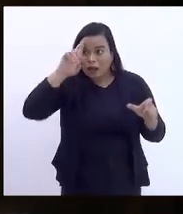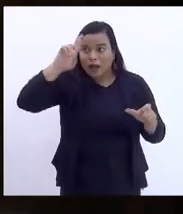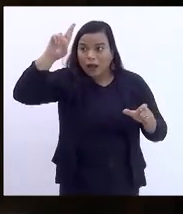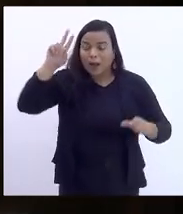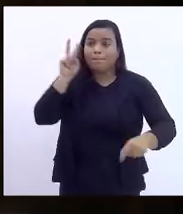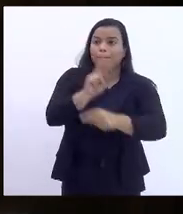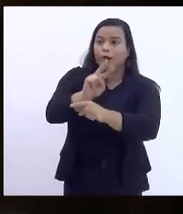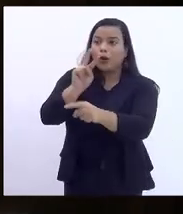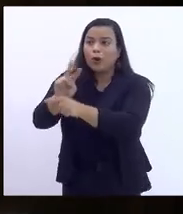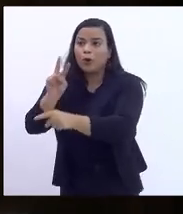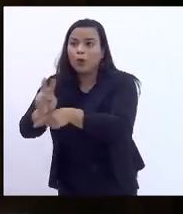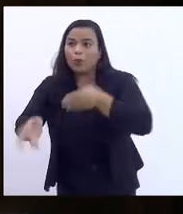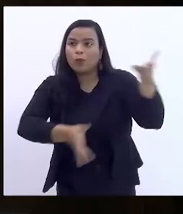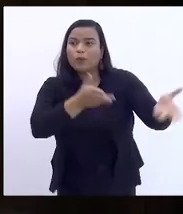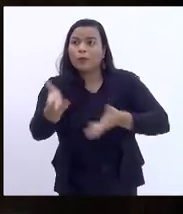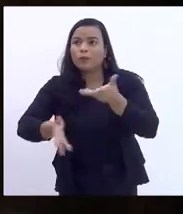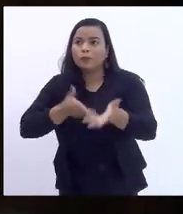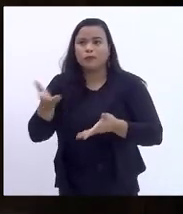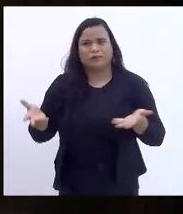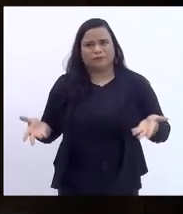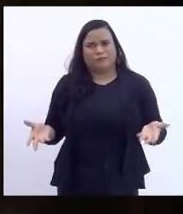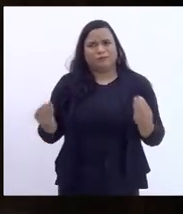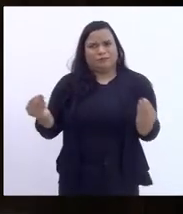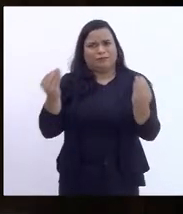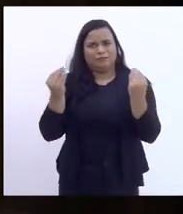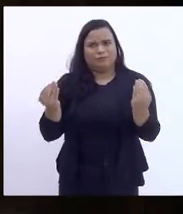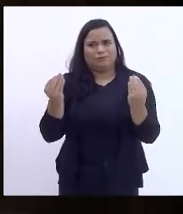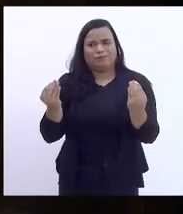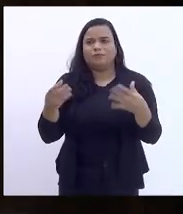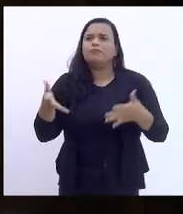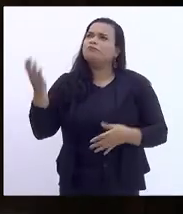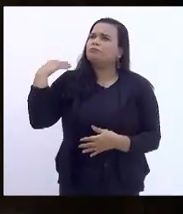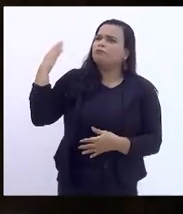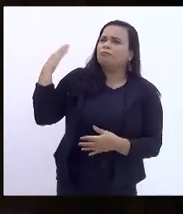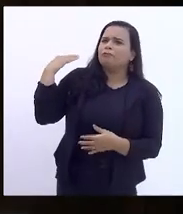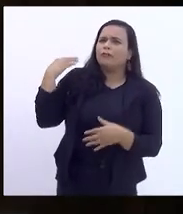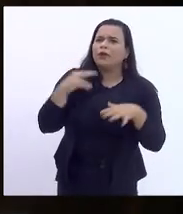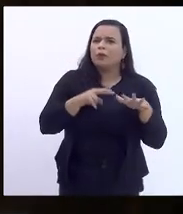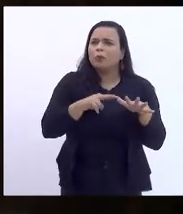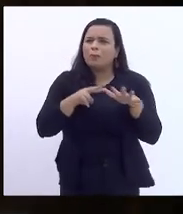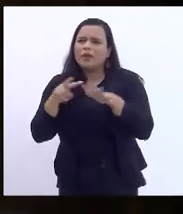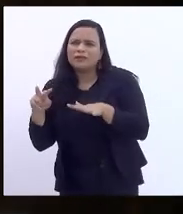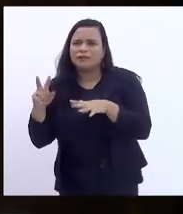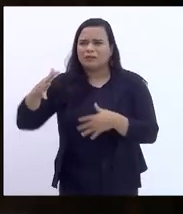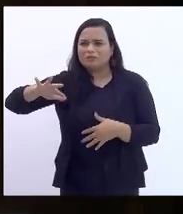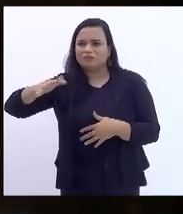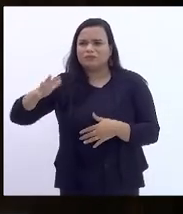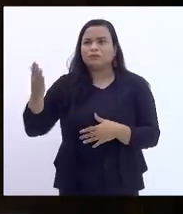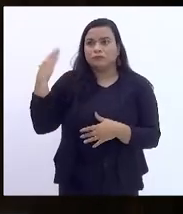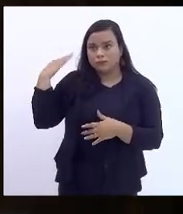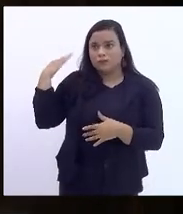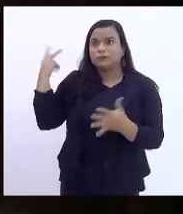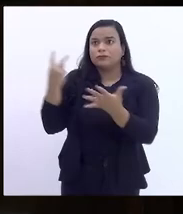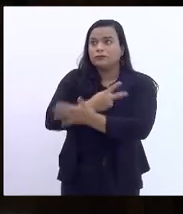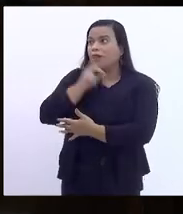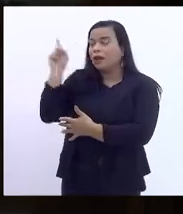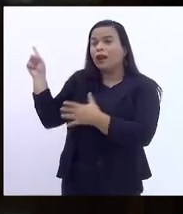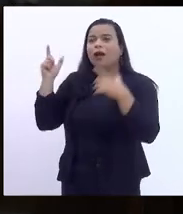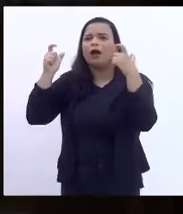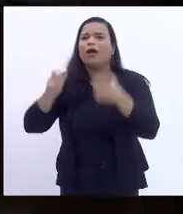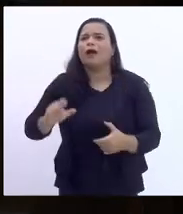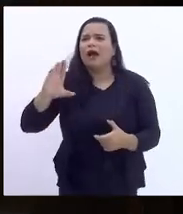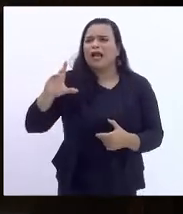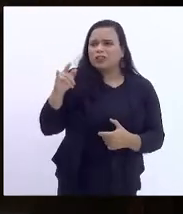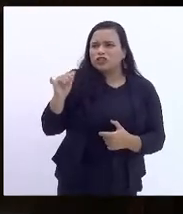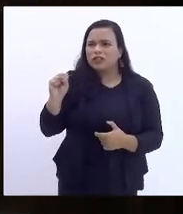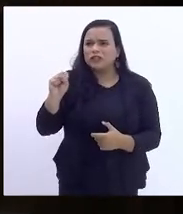proteção e esses dias para uma semana atrás em Caxias